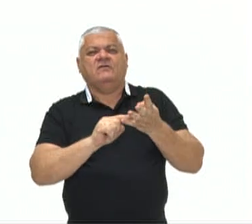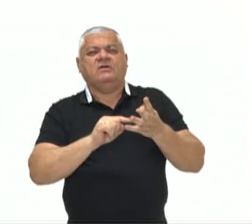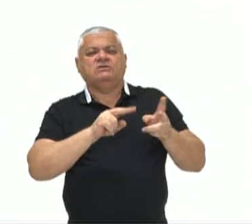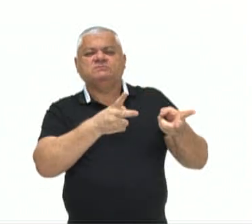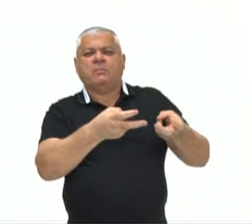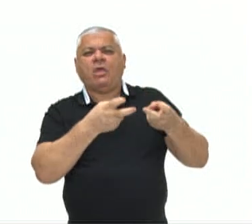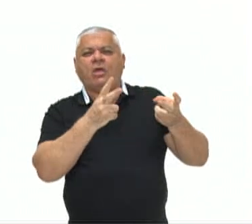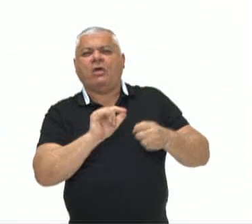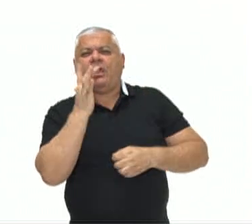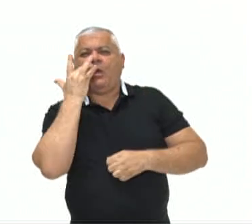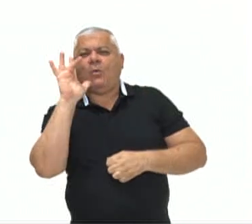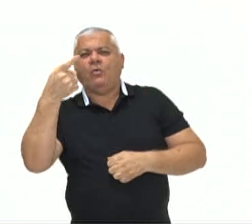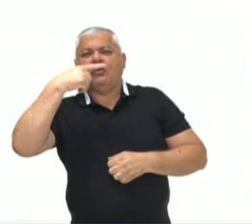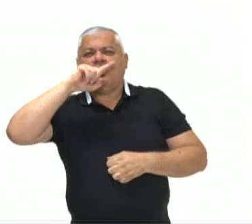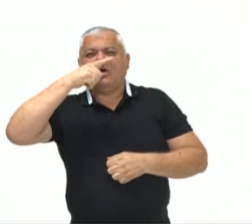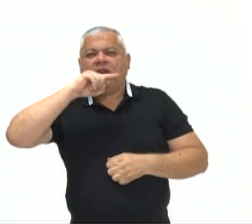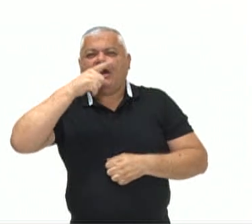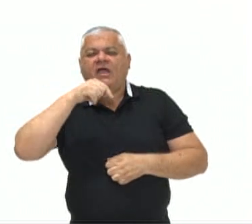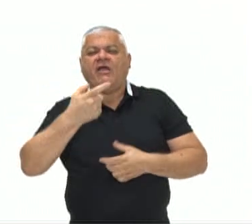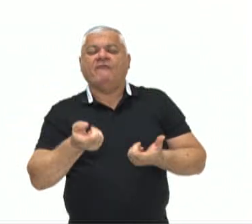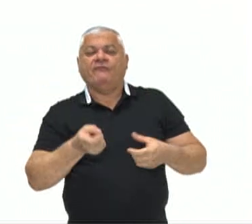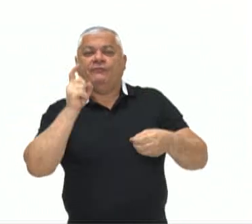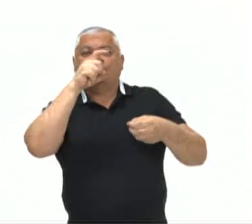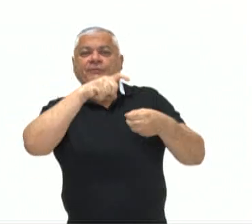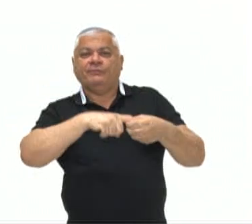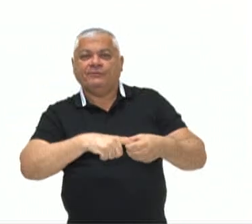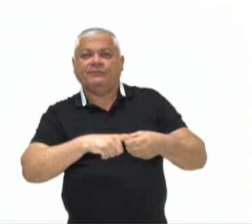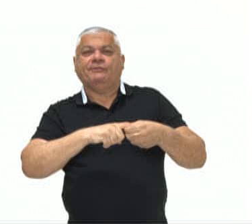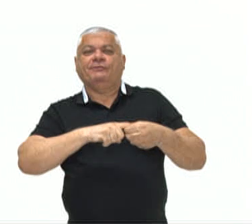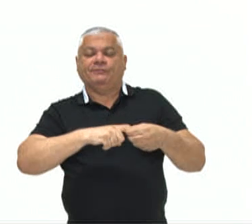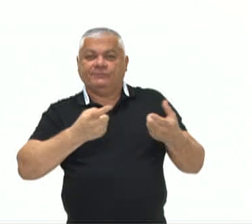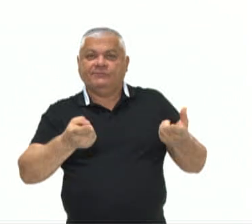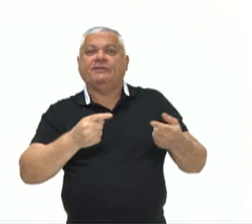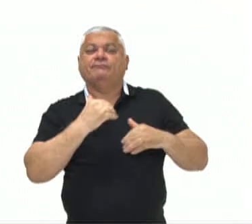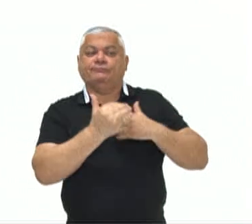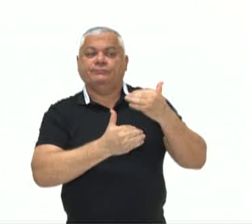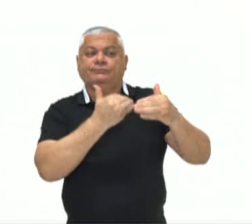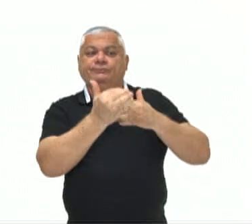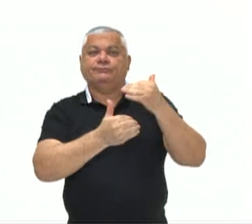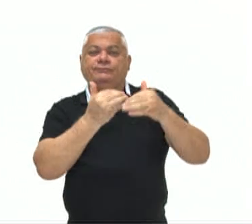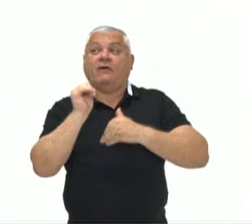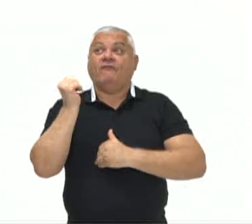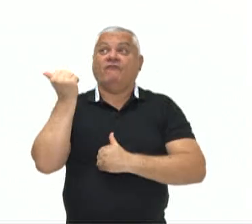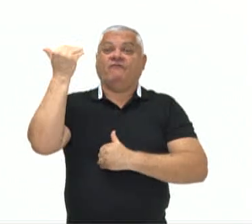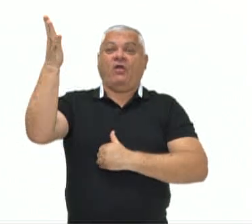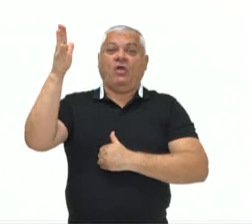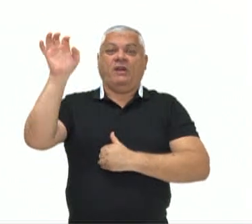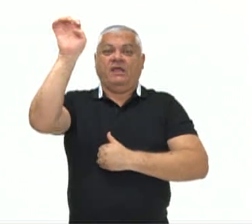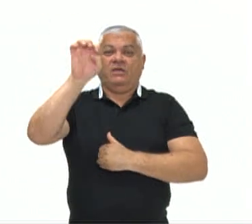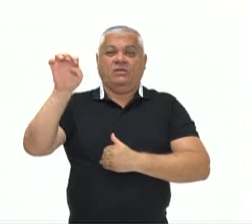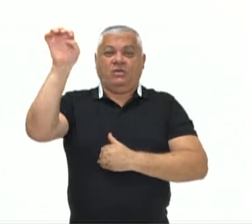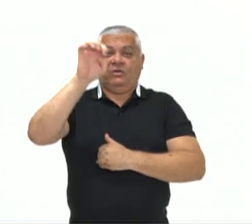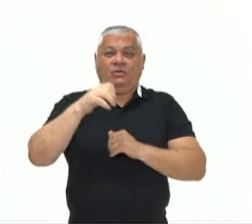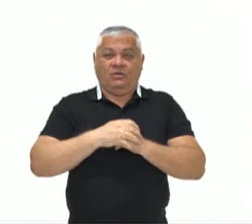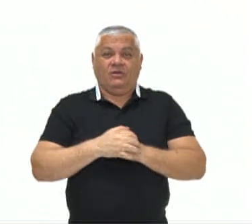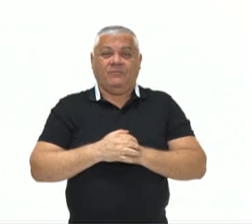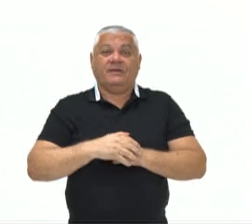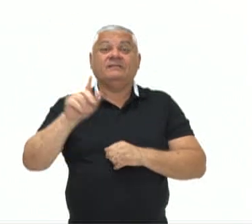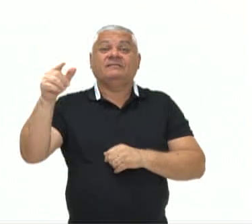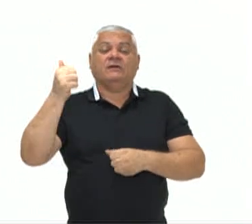a dependência, a acumulação de riquezas, o desenvolvimento para fora e uma classe